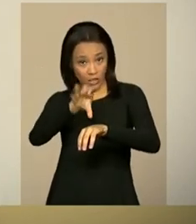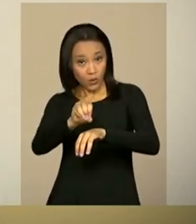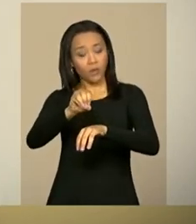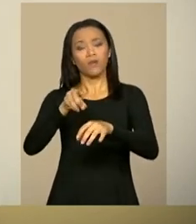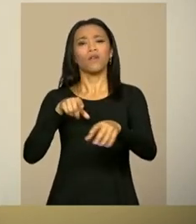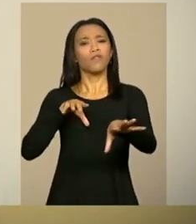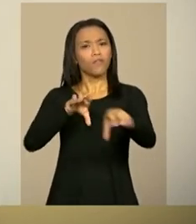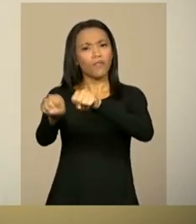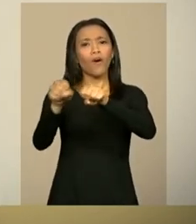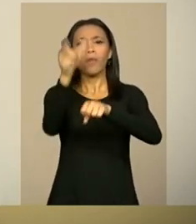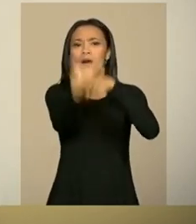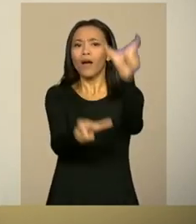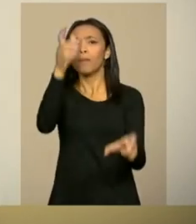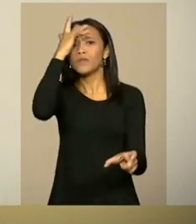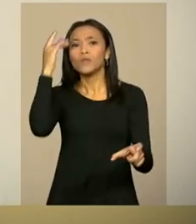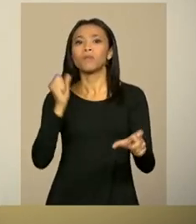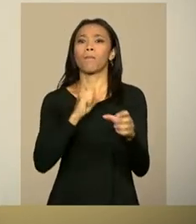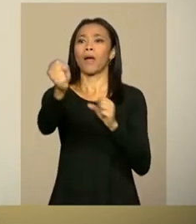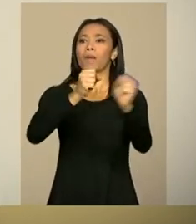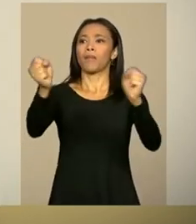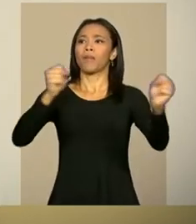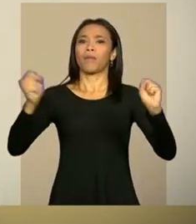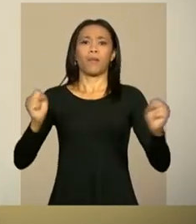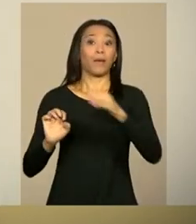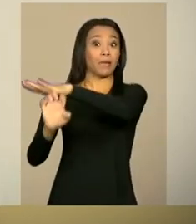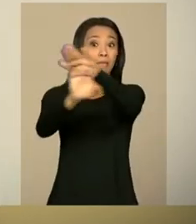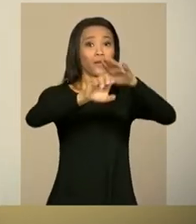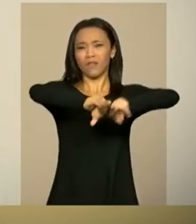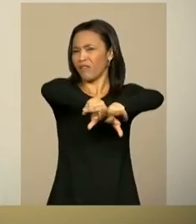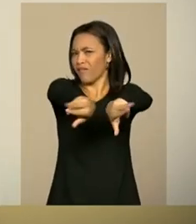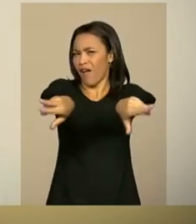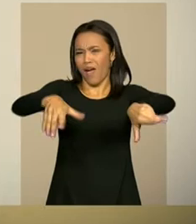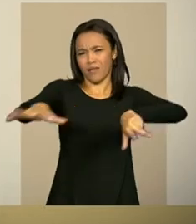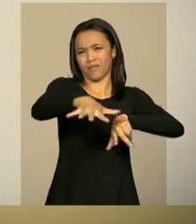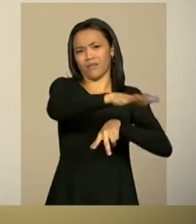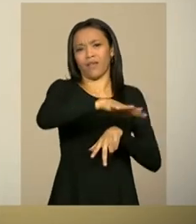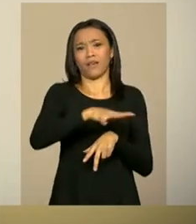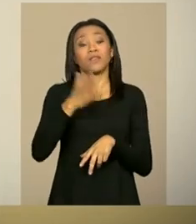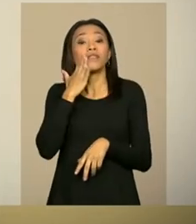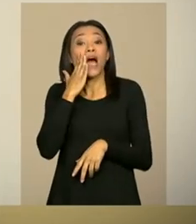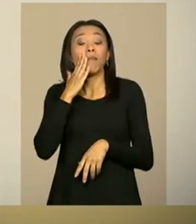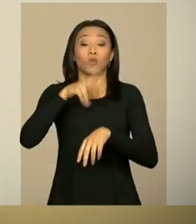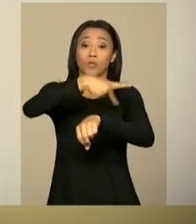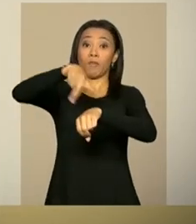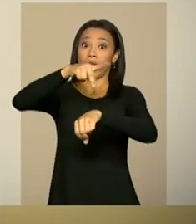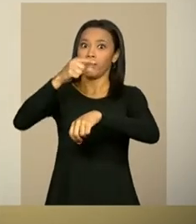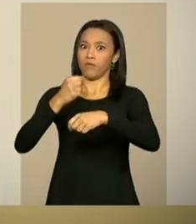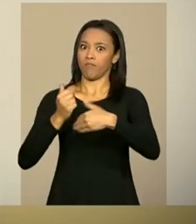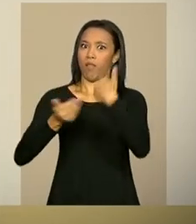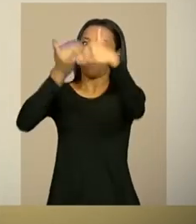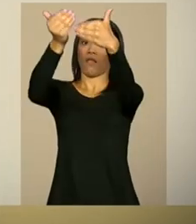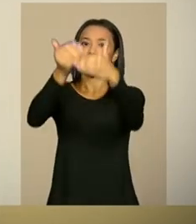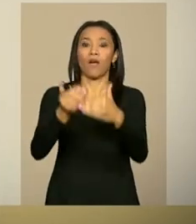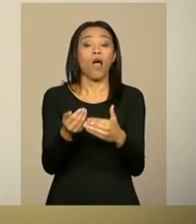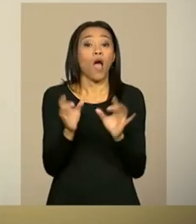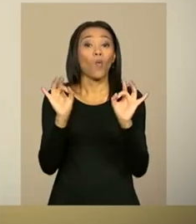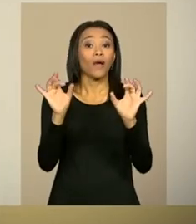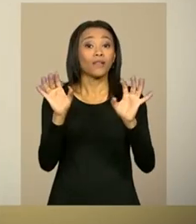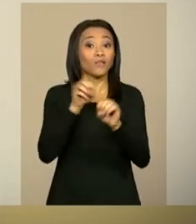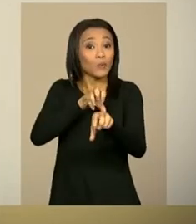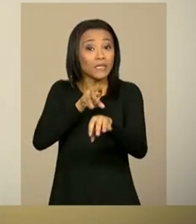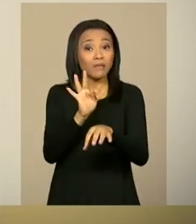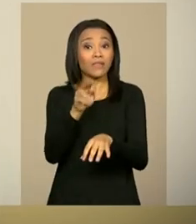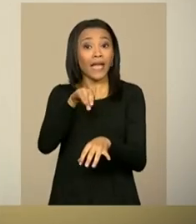os trabalhadores para as nossas empresas em todas as áreas sabe Luciano nos países desenvolvidos a qualidade do ensino